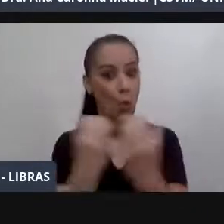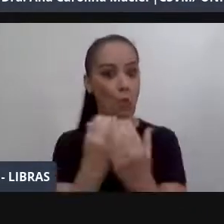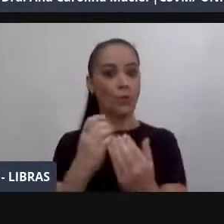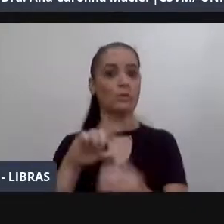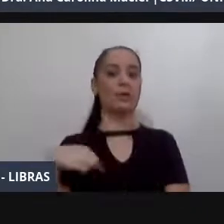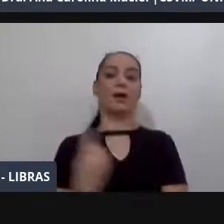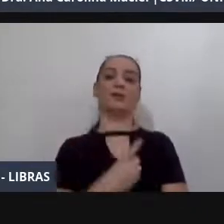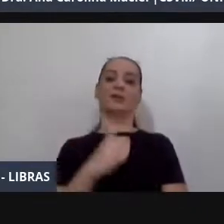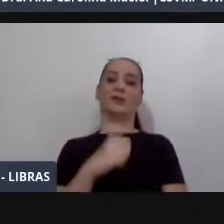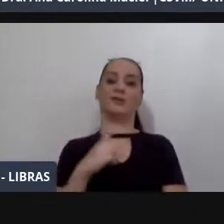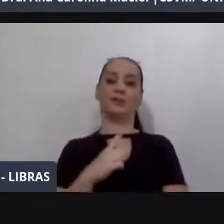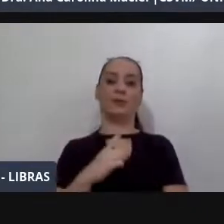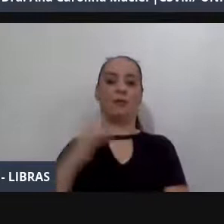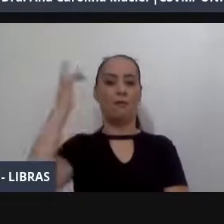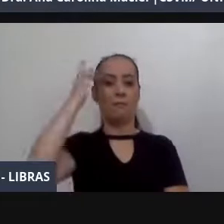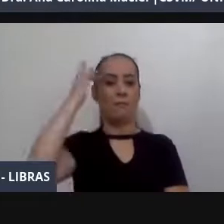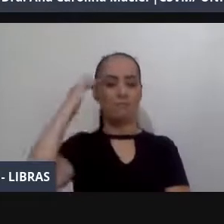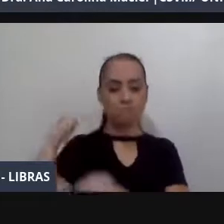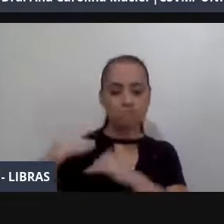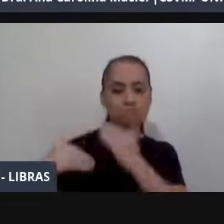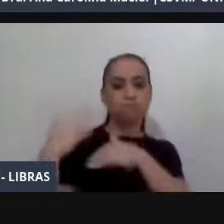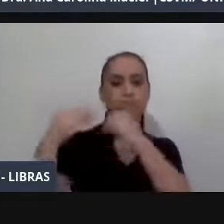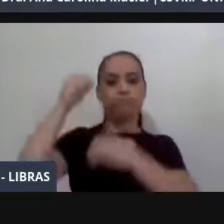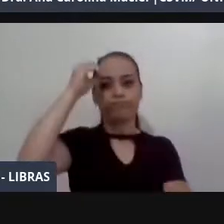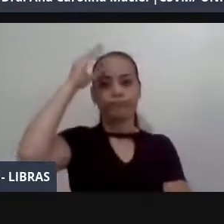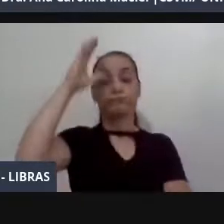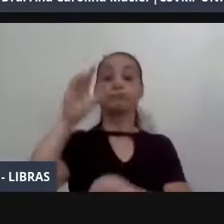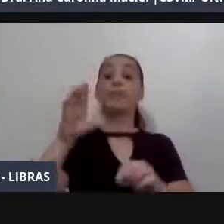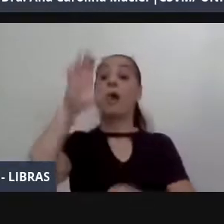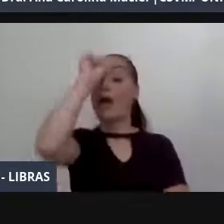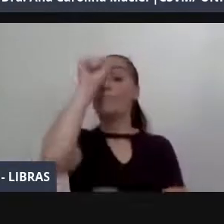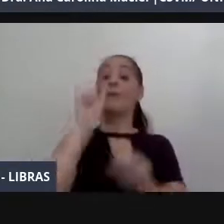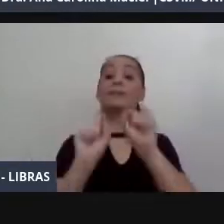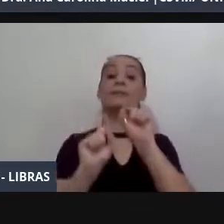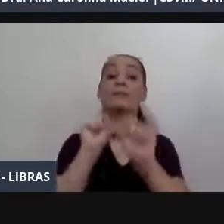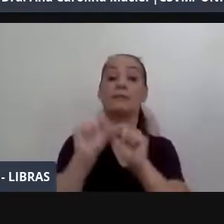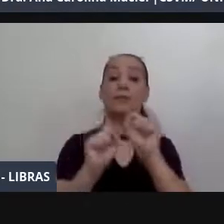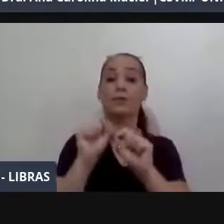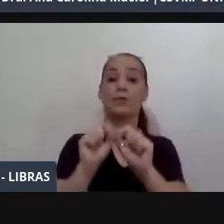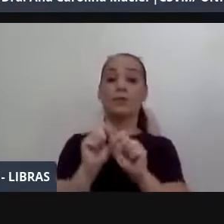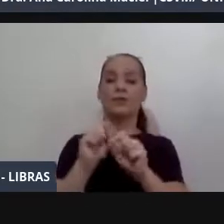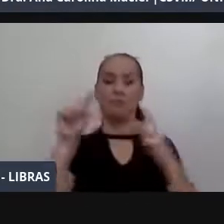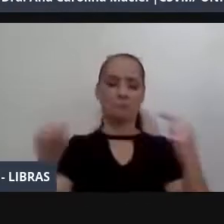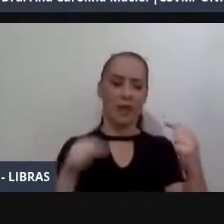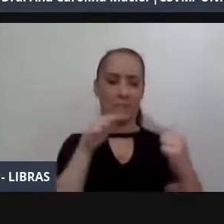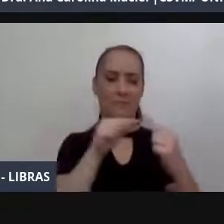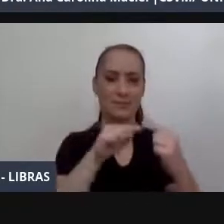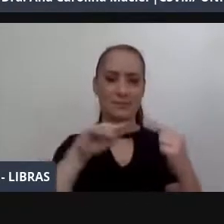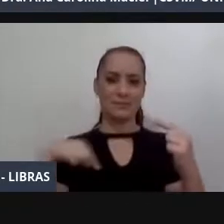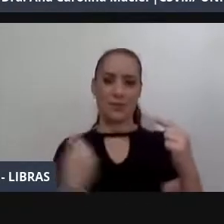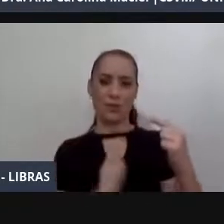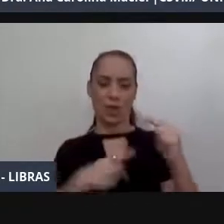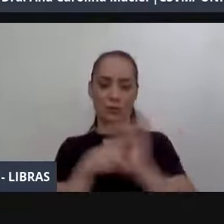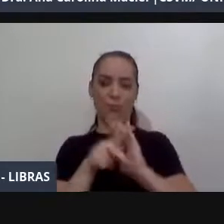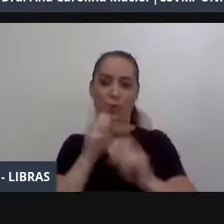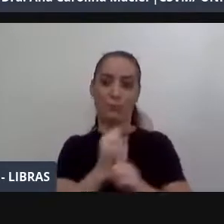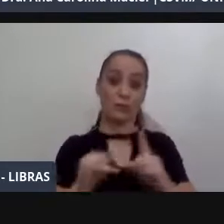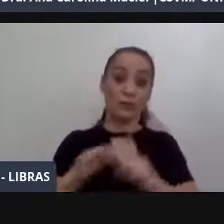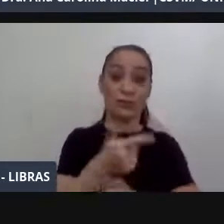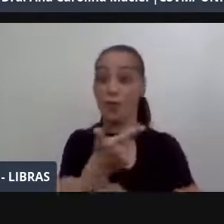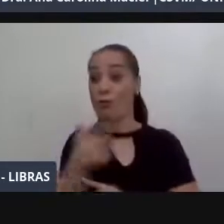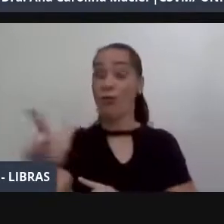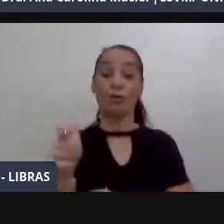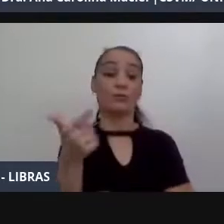gente amadureceu muito, e a gente sabe que a nossa missão é social e não é outra. Se a gente não conseguir cumprir essa missão